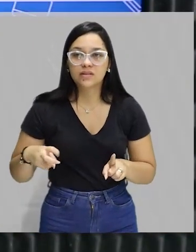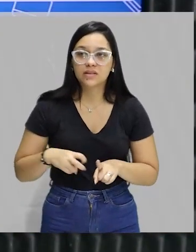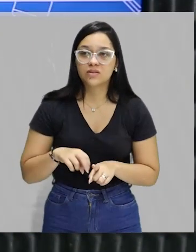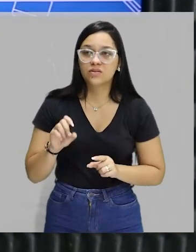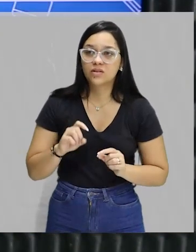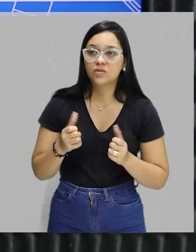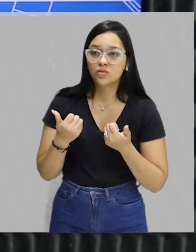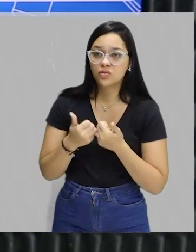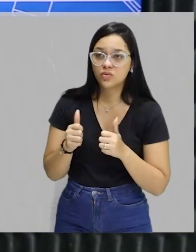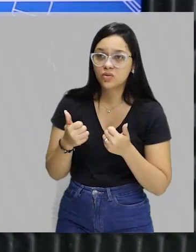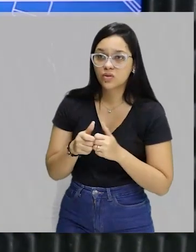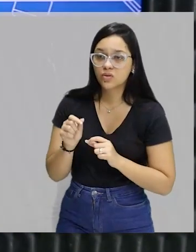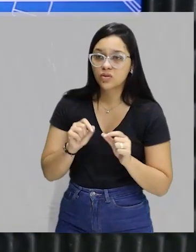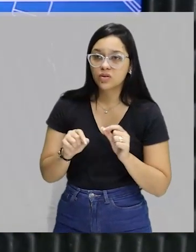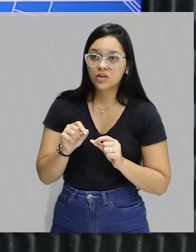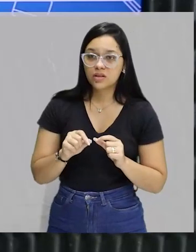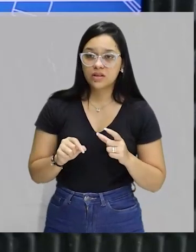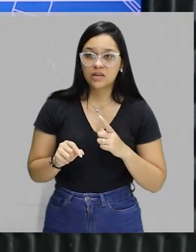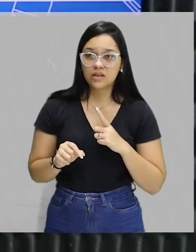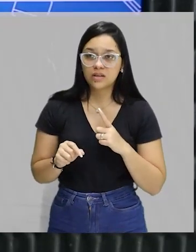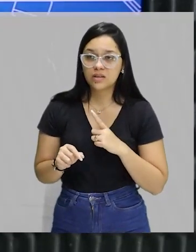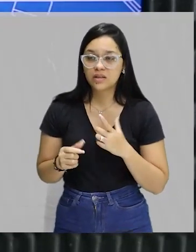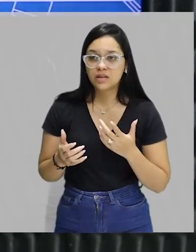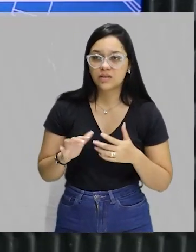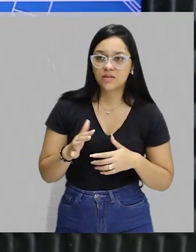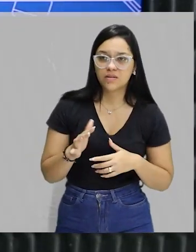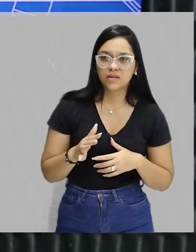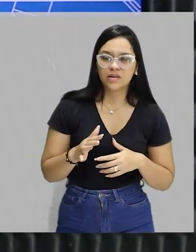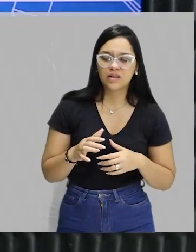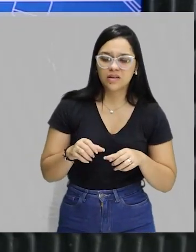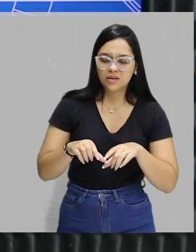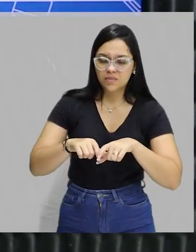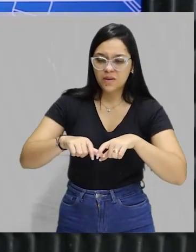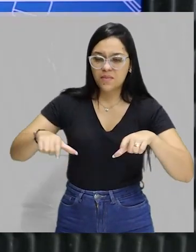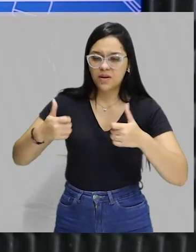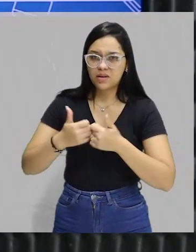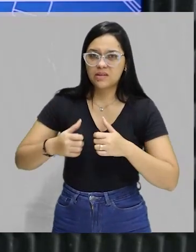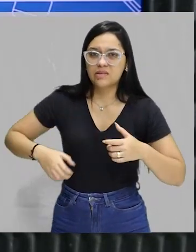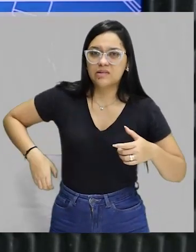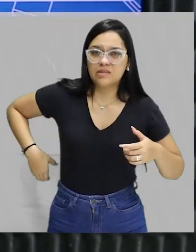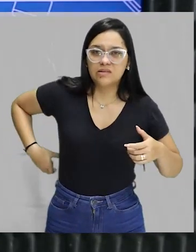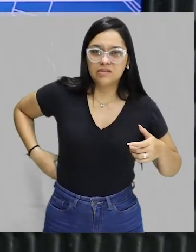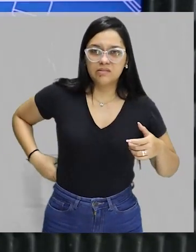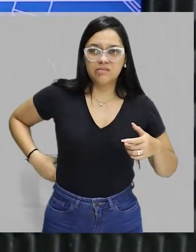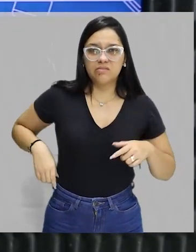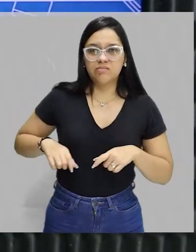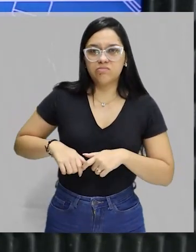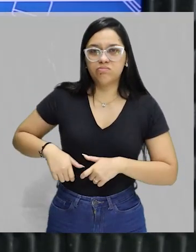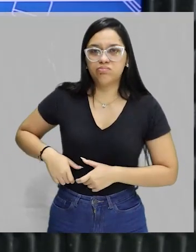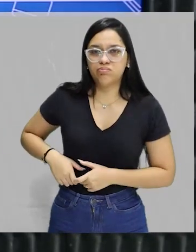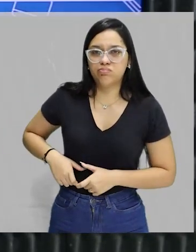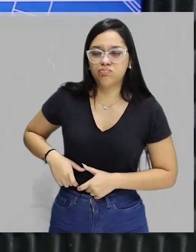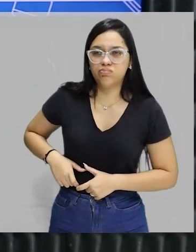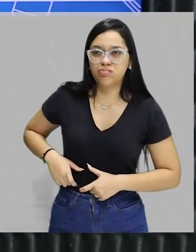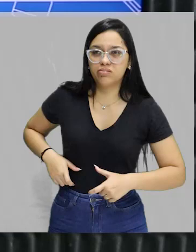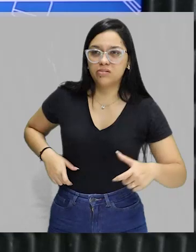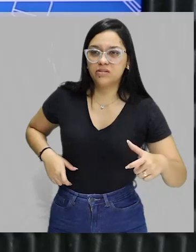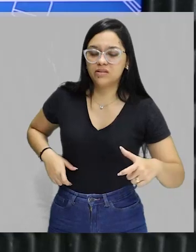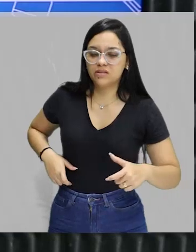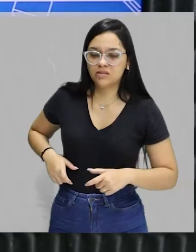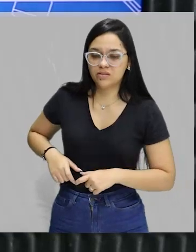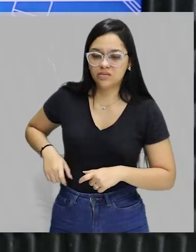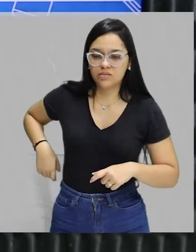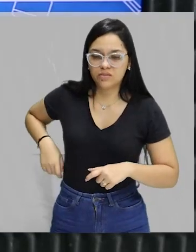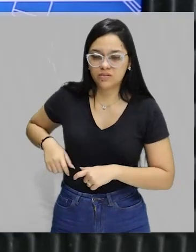ela estava num ônibus e uma barra cilíndrica entrou pela região lombar da costa dela e atravessou a região do útero e